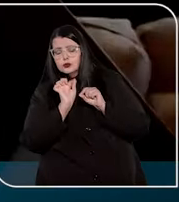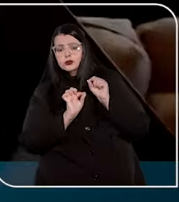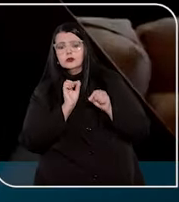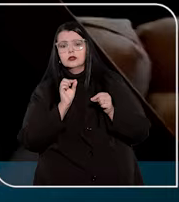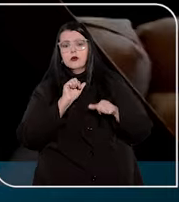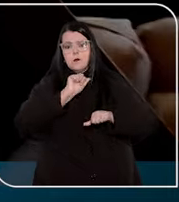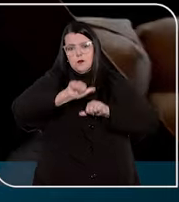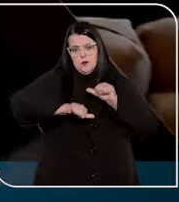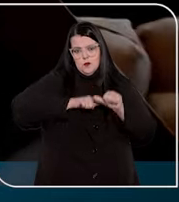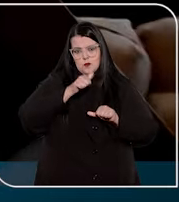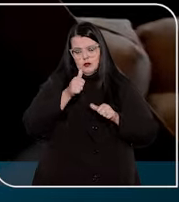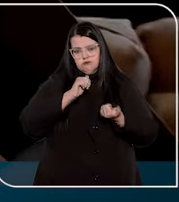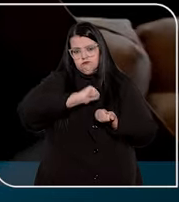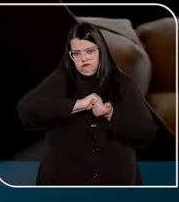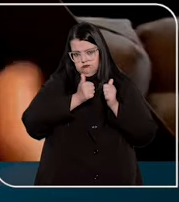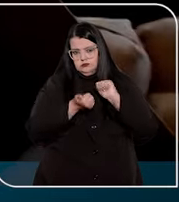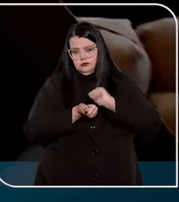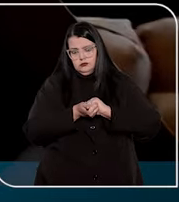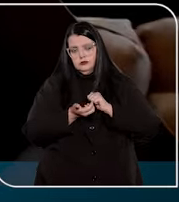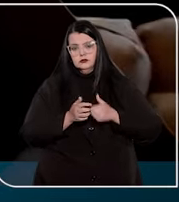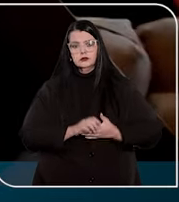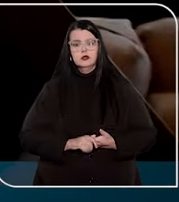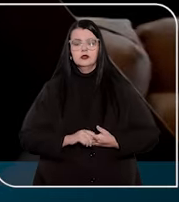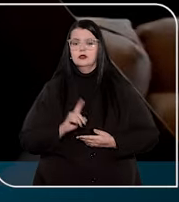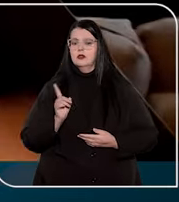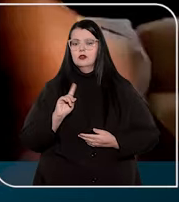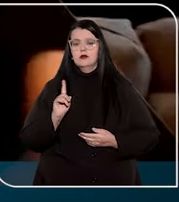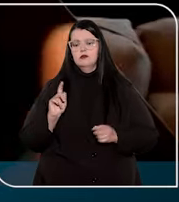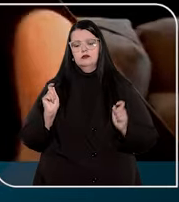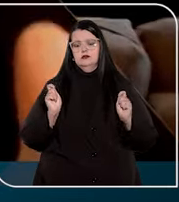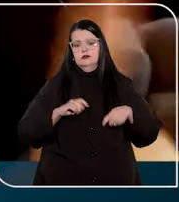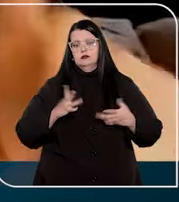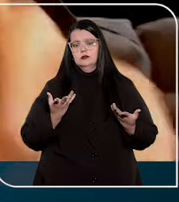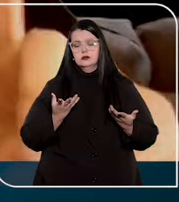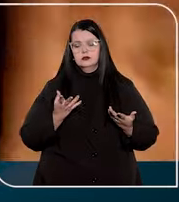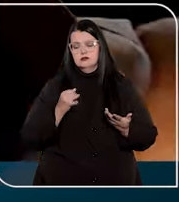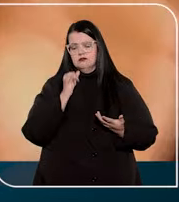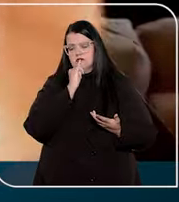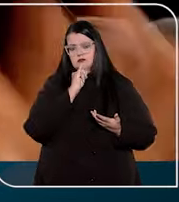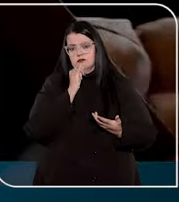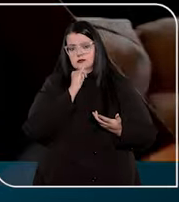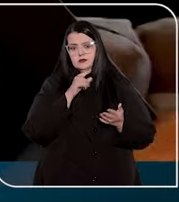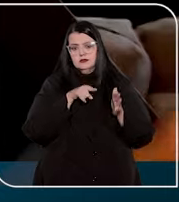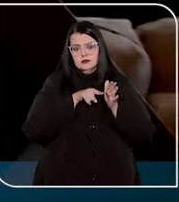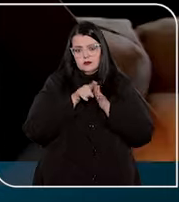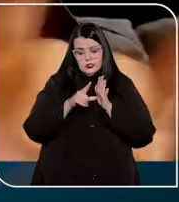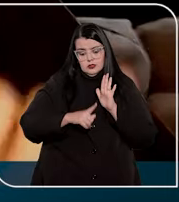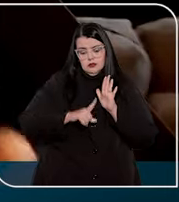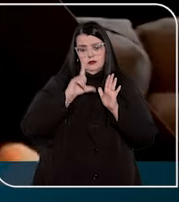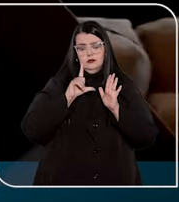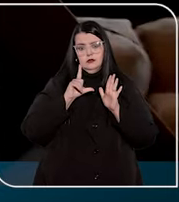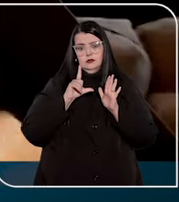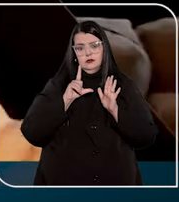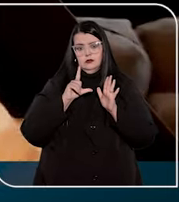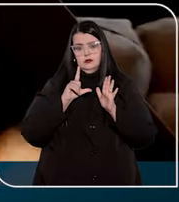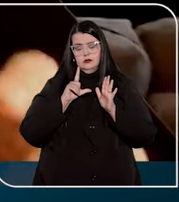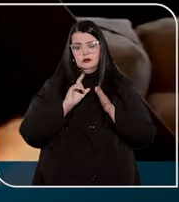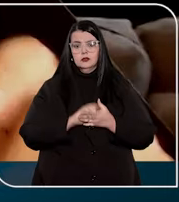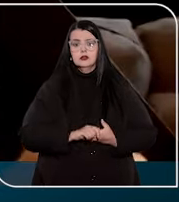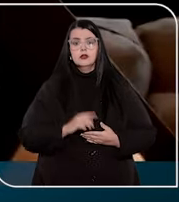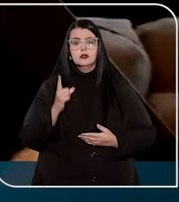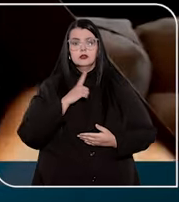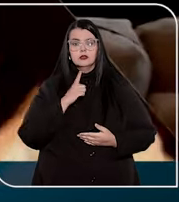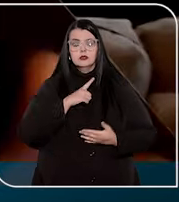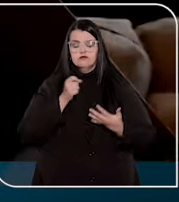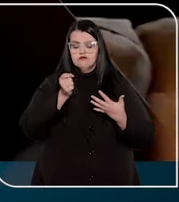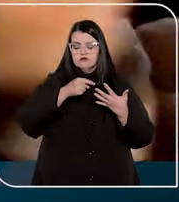aquele último lance capital do jogo. Então, assim, ali não é o lugar em que a gente vai encontrar esse espaço para pré-questionamento. Aí, para deixar bem claro, aqui eu estou falando